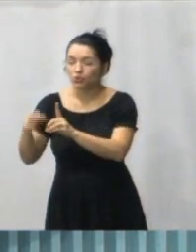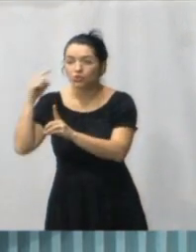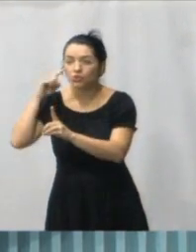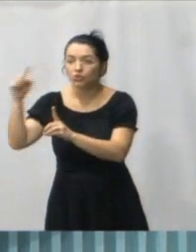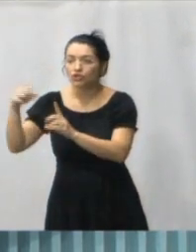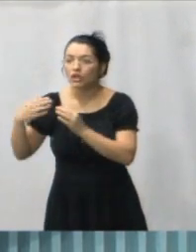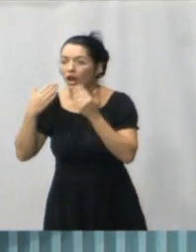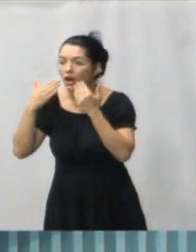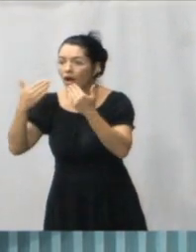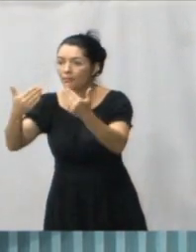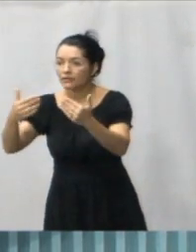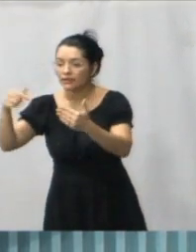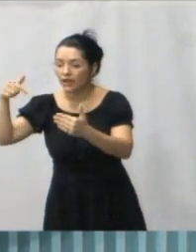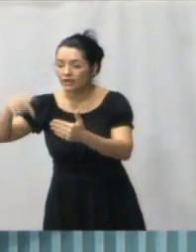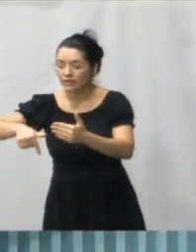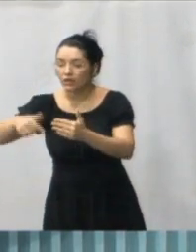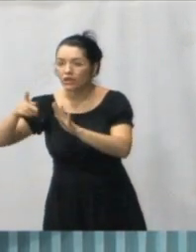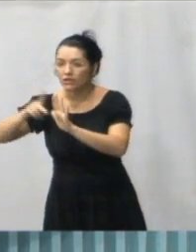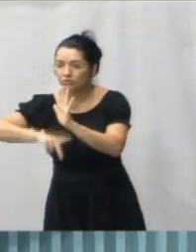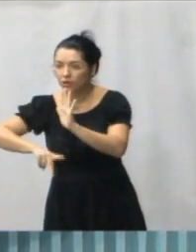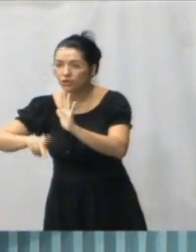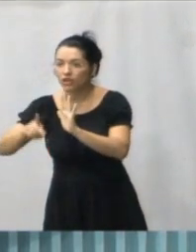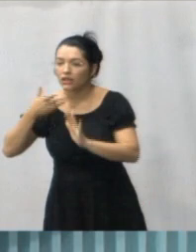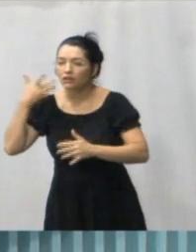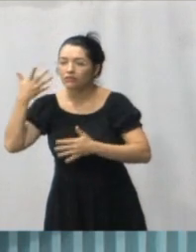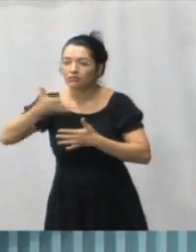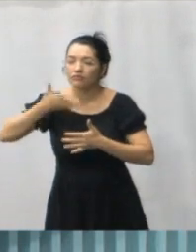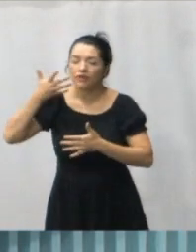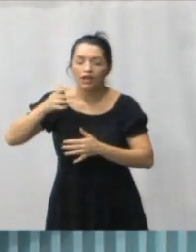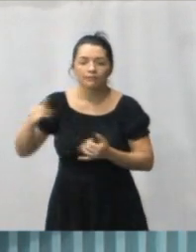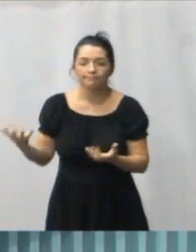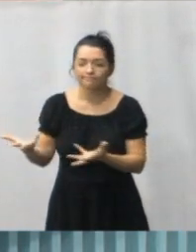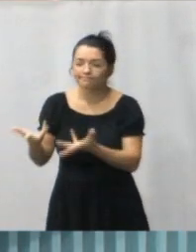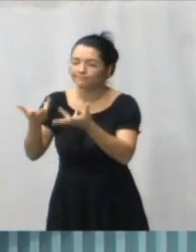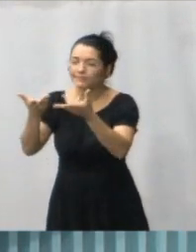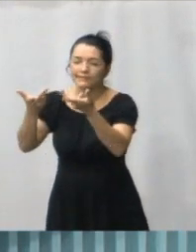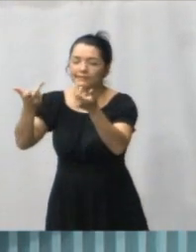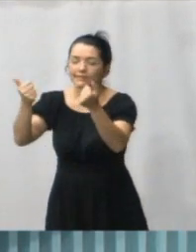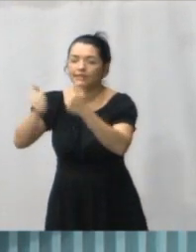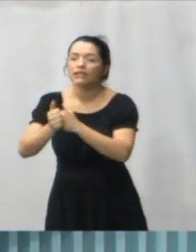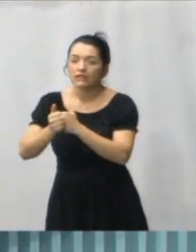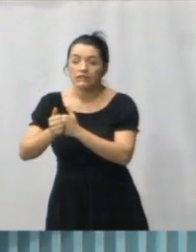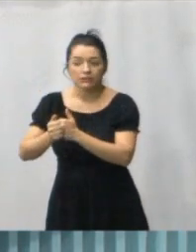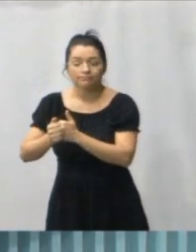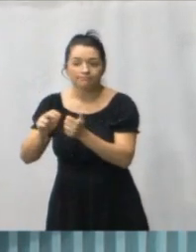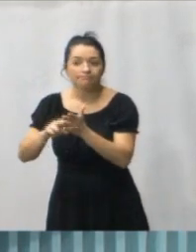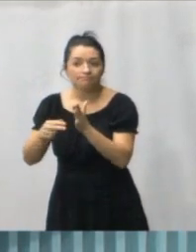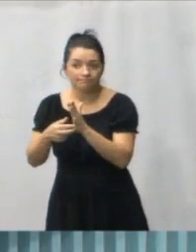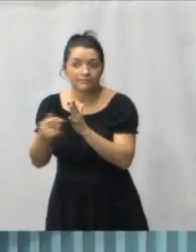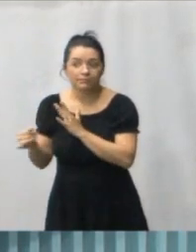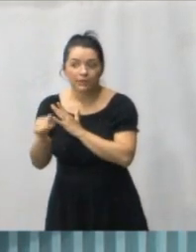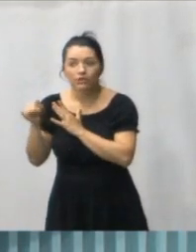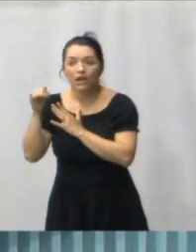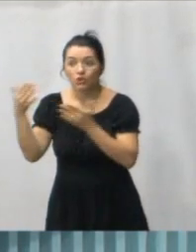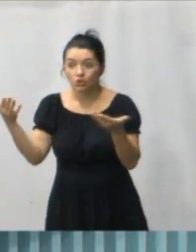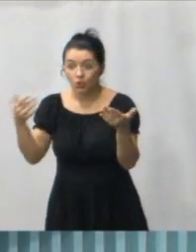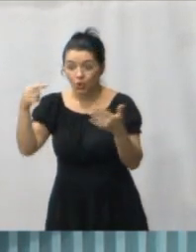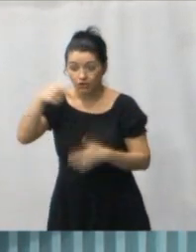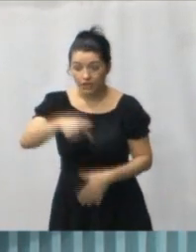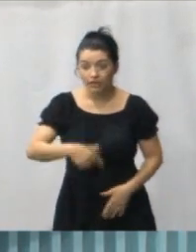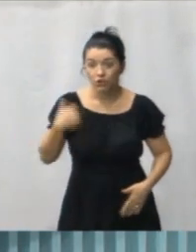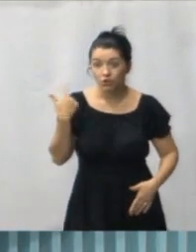fala brilhante, uma fala significante, e hoje nós estamos aqui, onde deveria estar no recesso, todos os